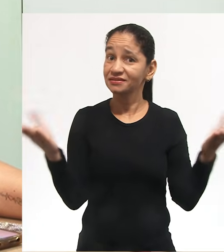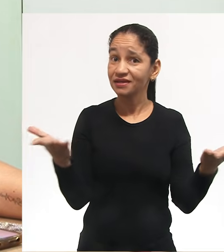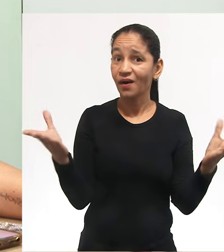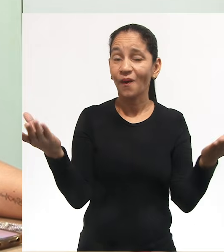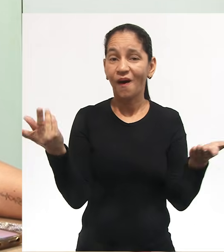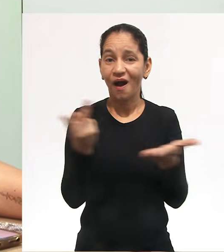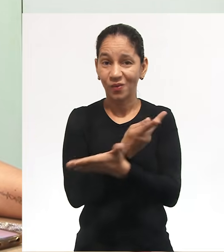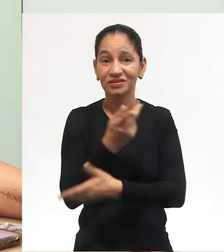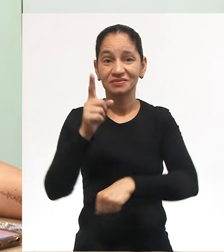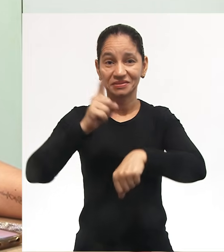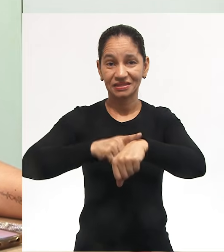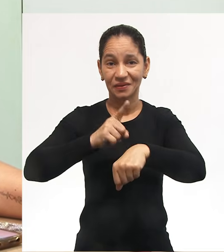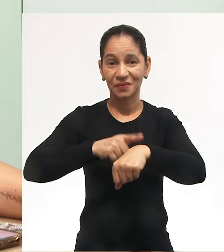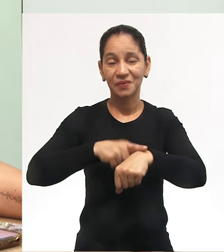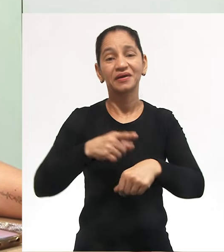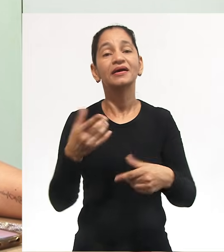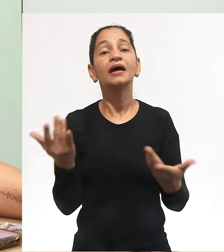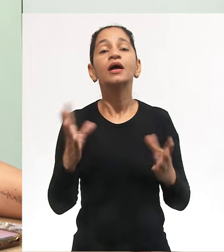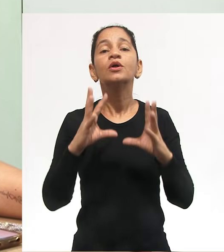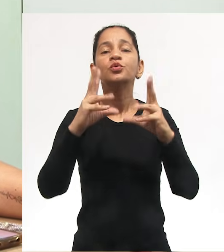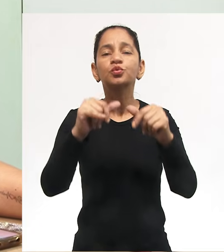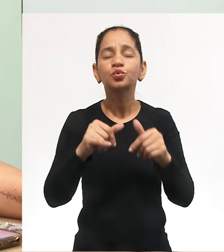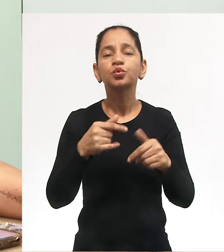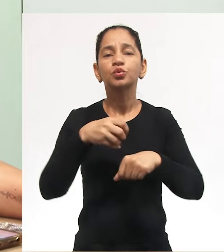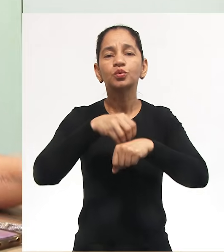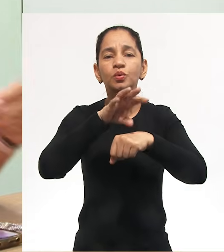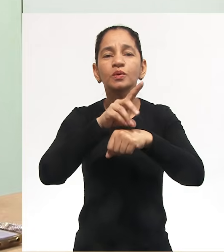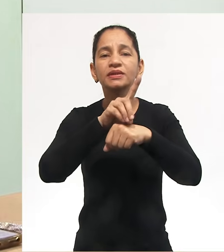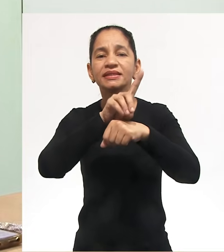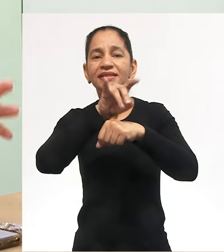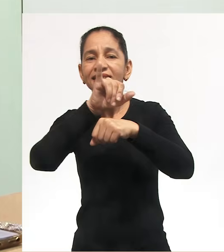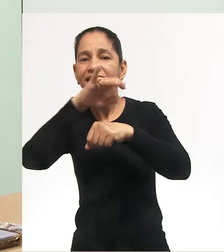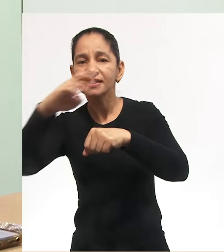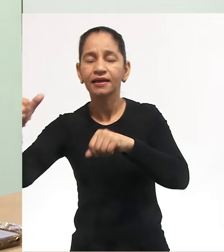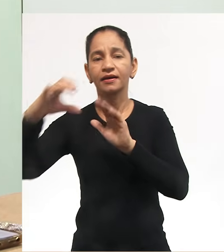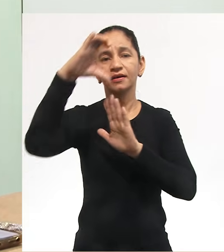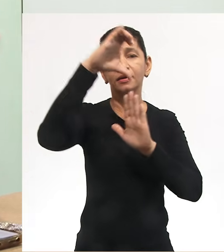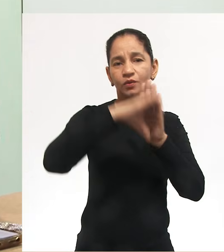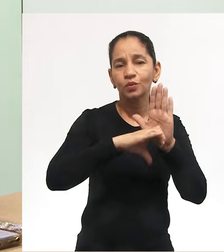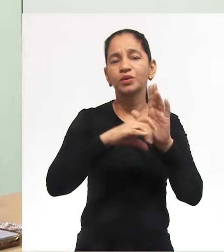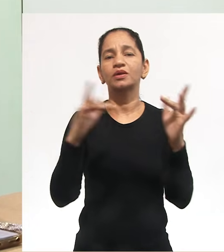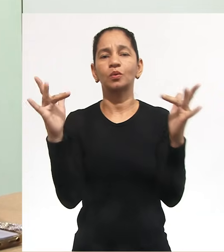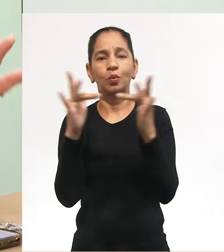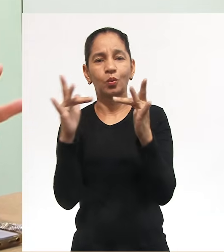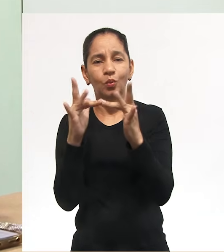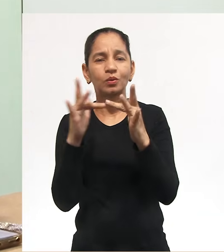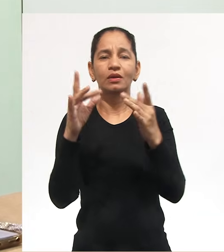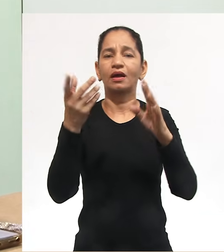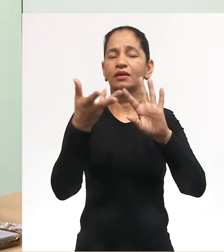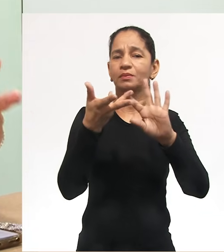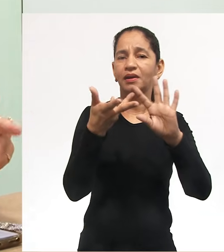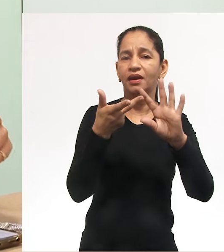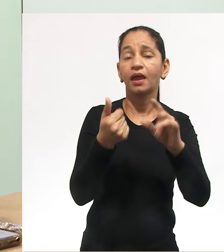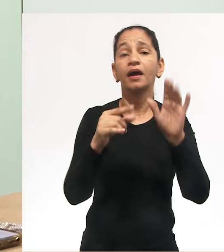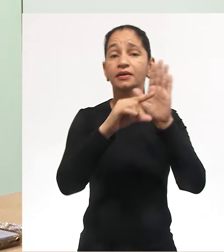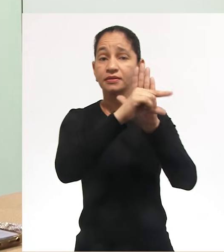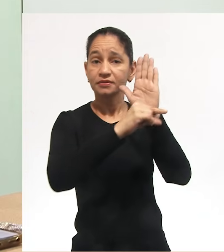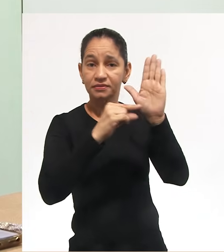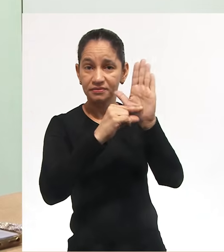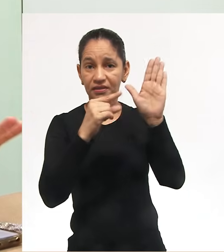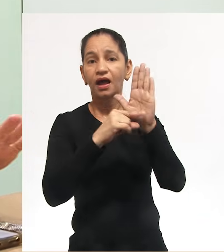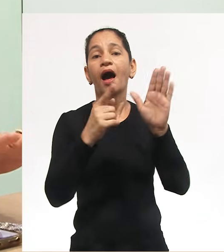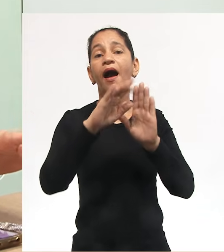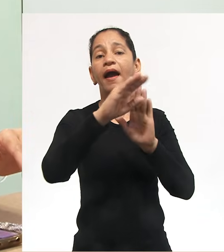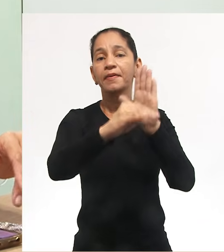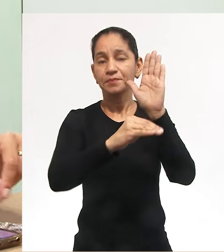temporada especial do Zona de Conexão, todas as dicas, currículo, contato, publicações